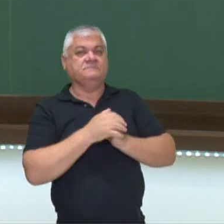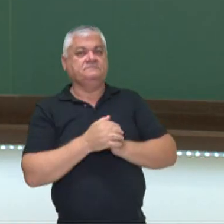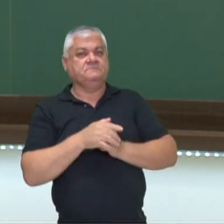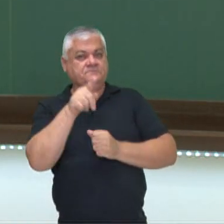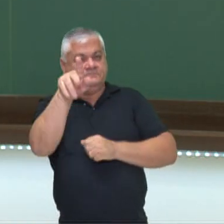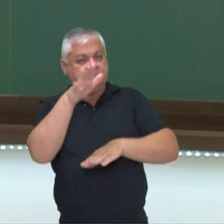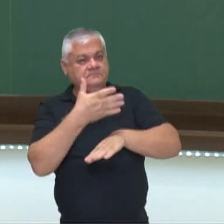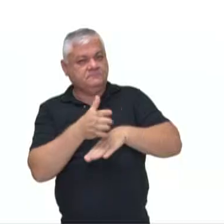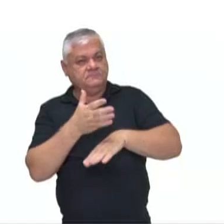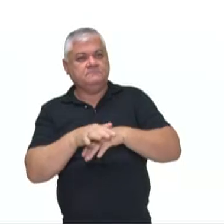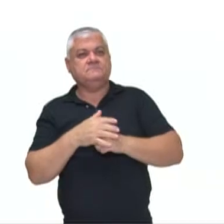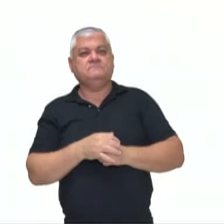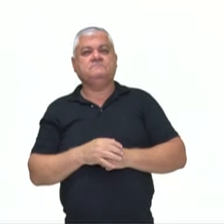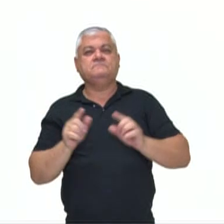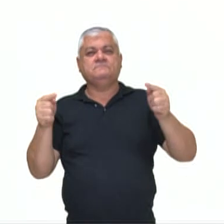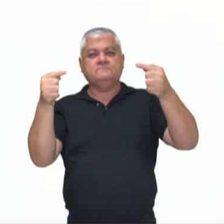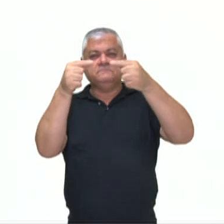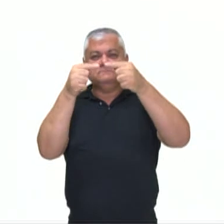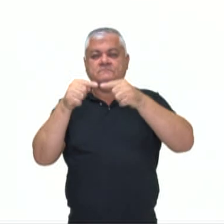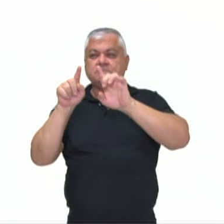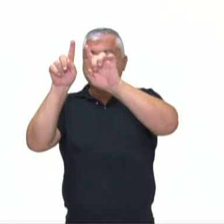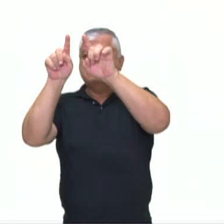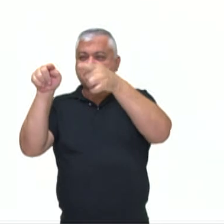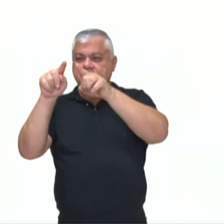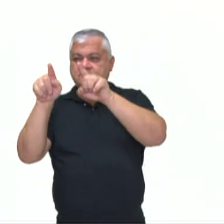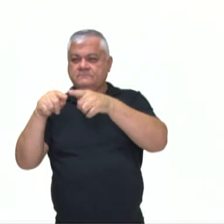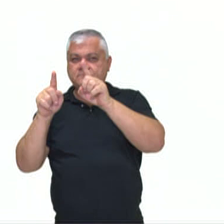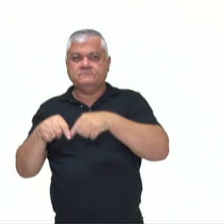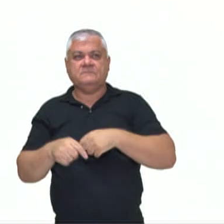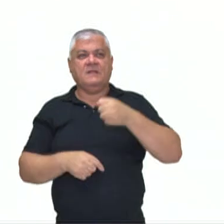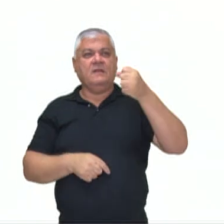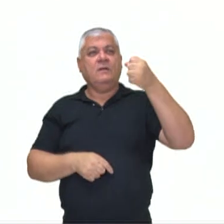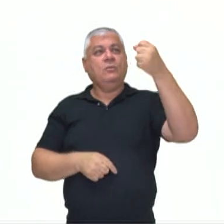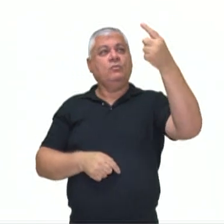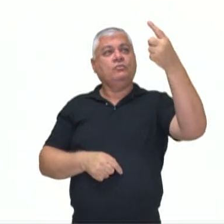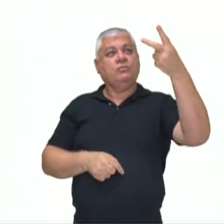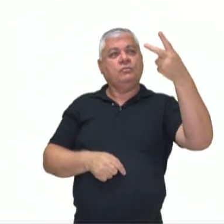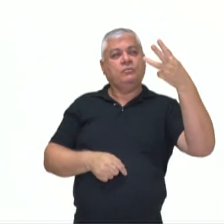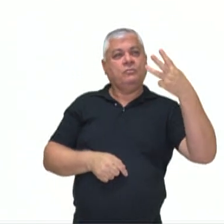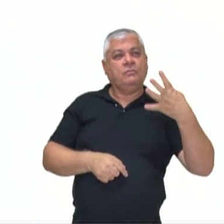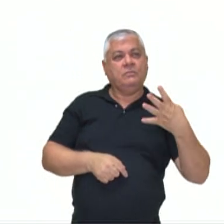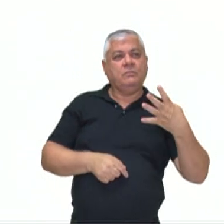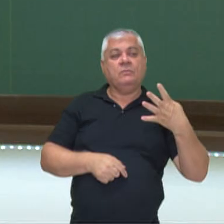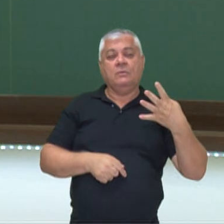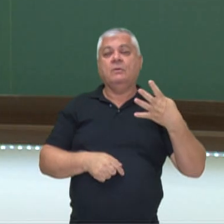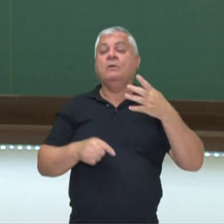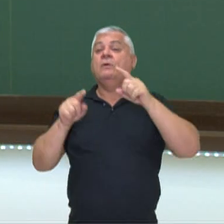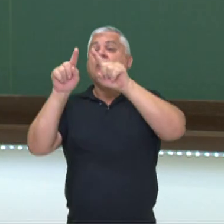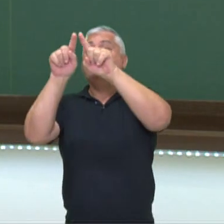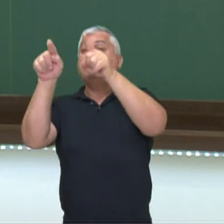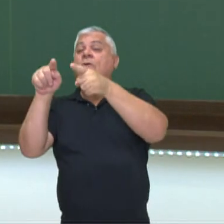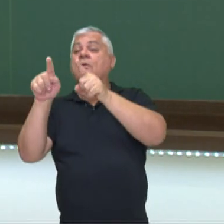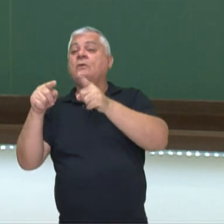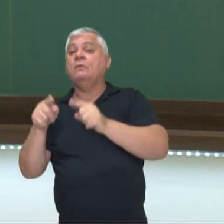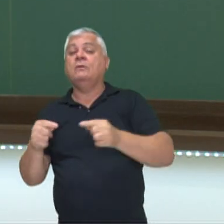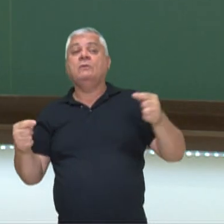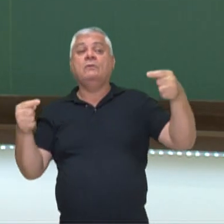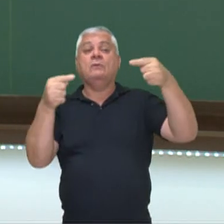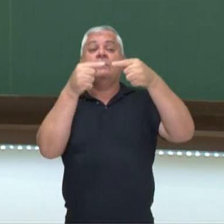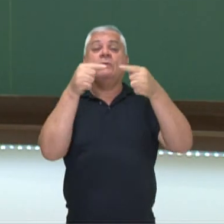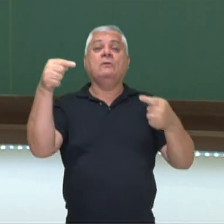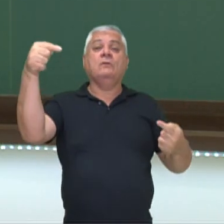que diz o seguinte. Relaciona as colunas de acordo com os pronomes pessoais. Então, eu tenho de lado aqui os pronomes pessoais. Um,